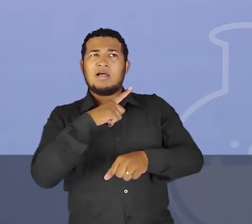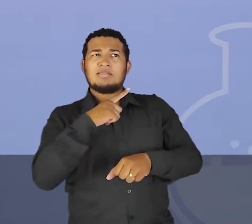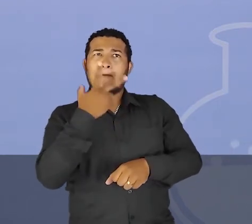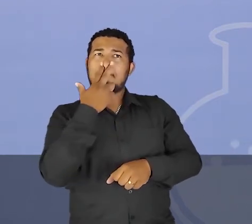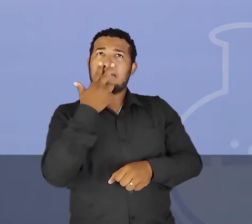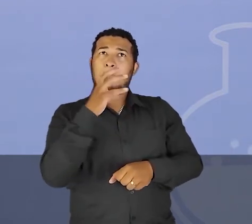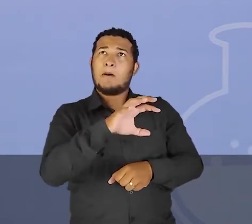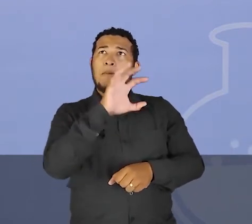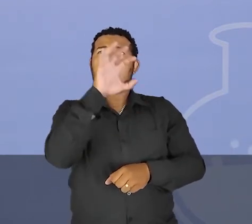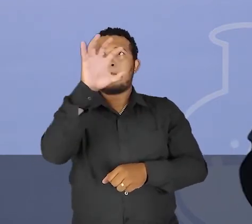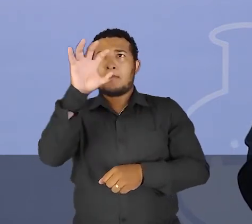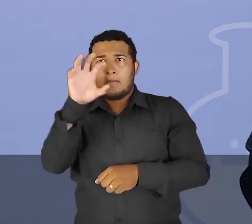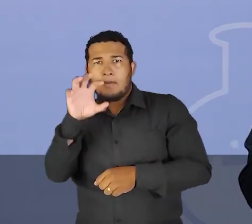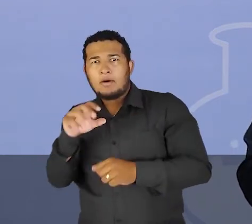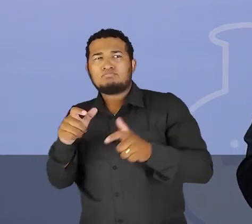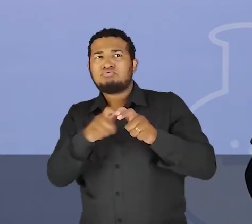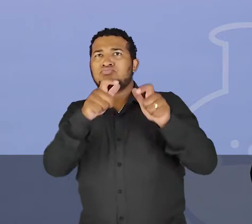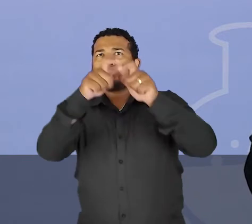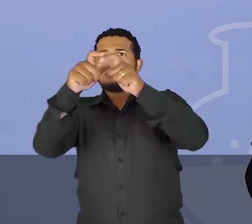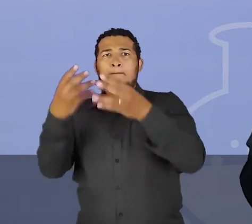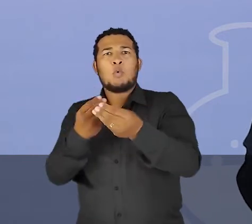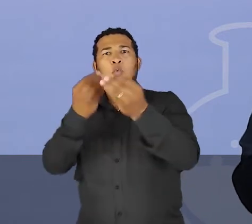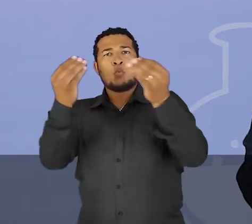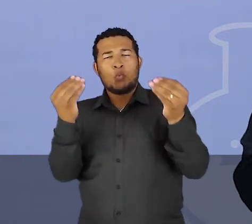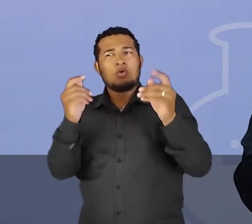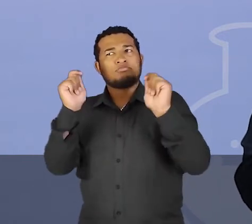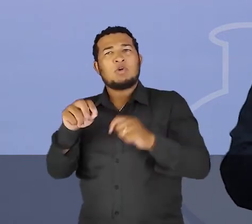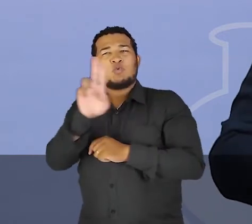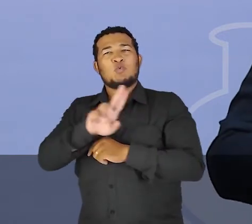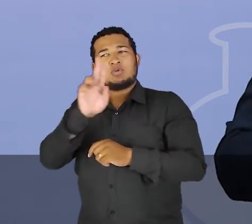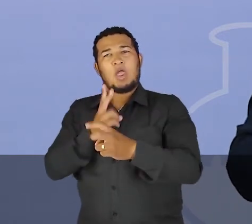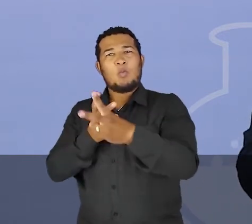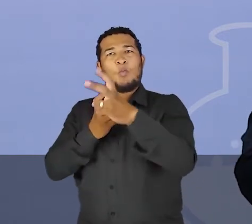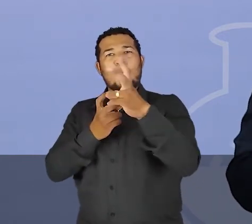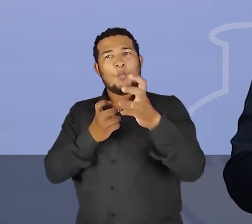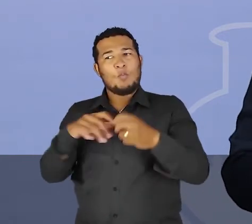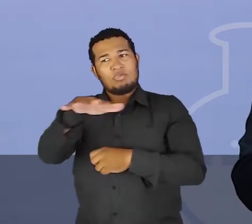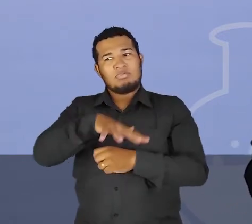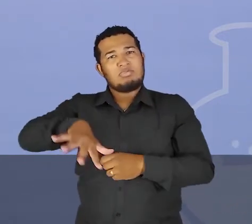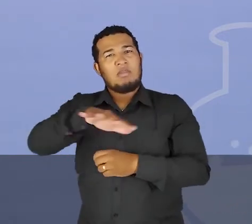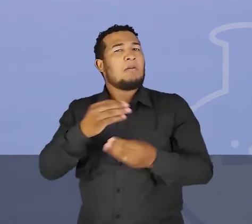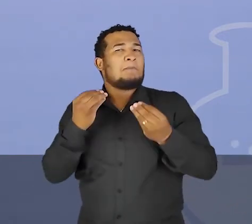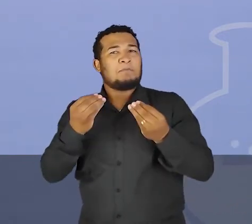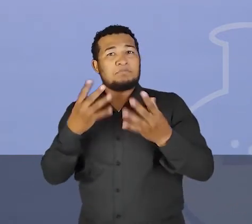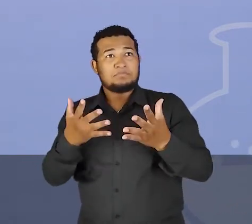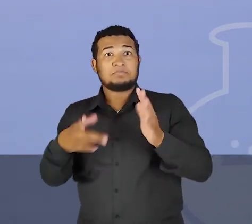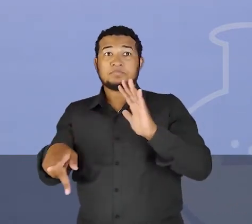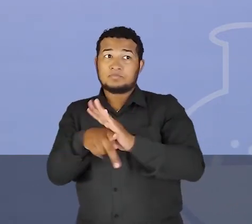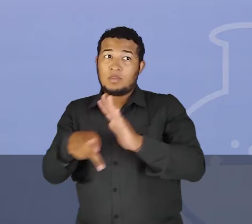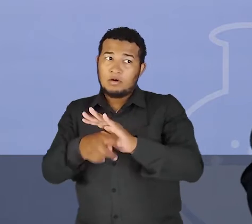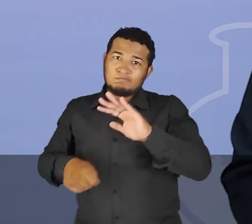propriedades, muitas pequenas propriedades agrícolas que utilizam as suas terras para poder atender